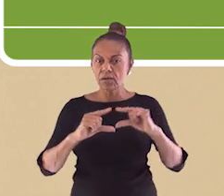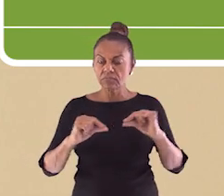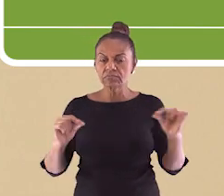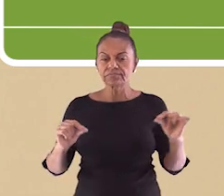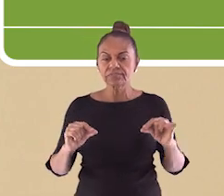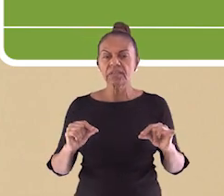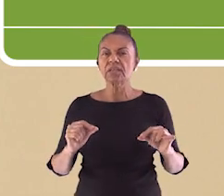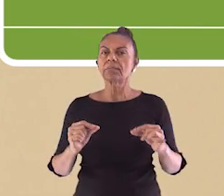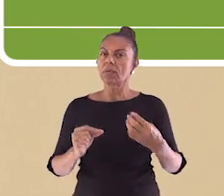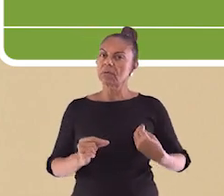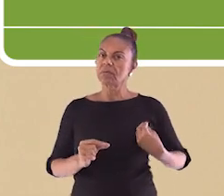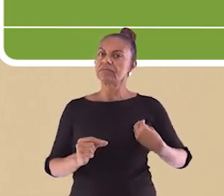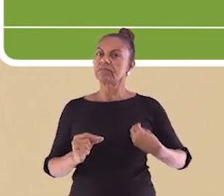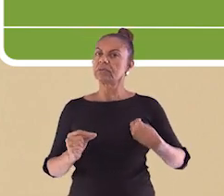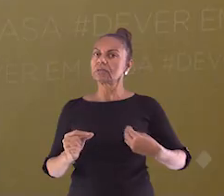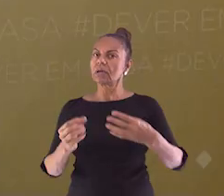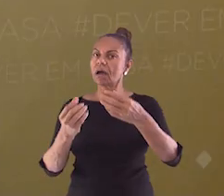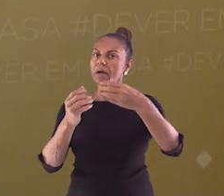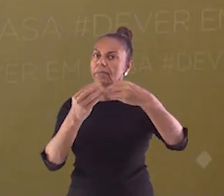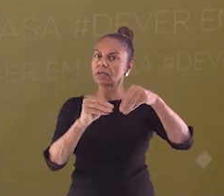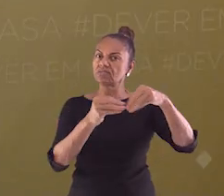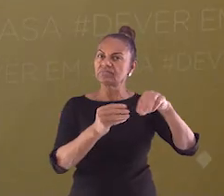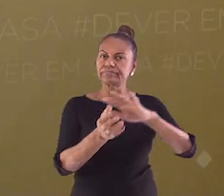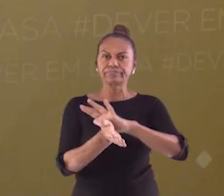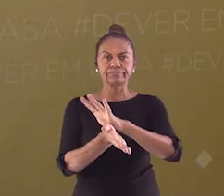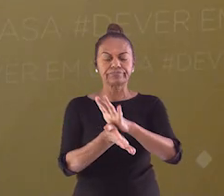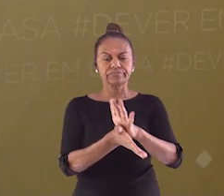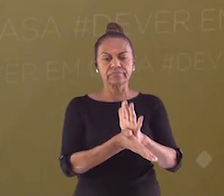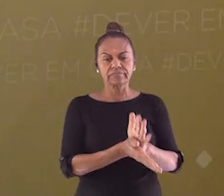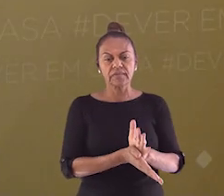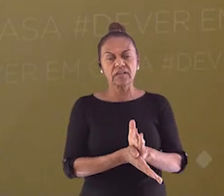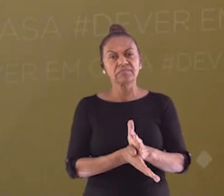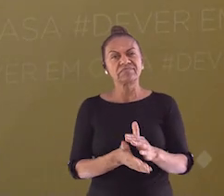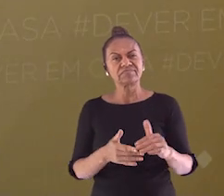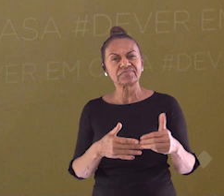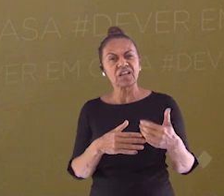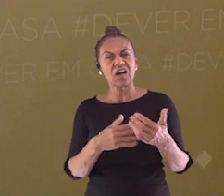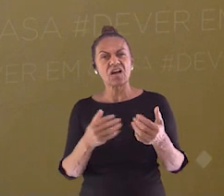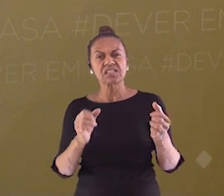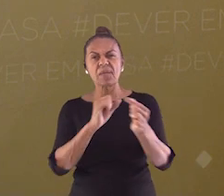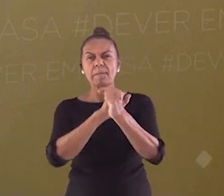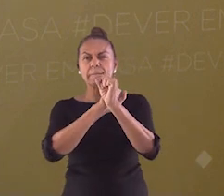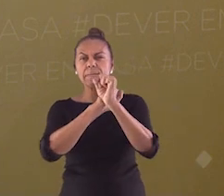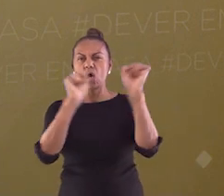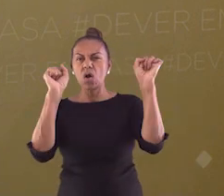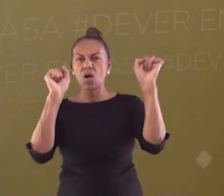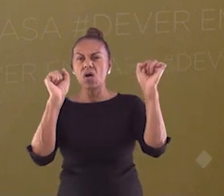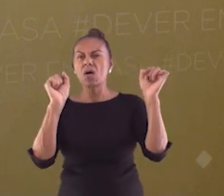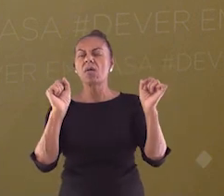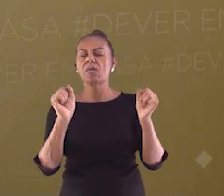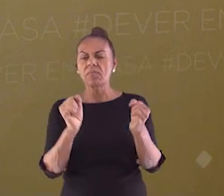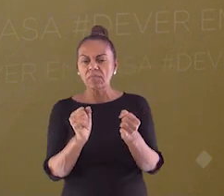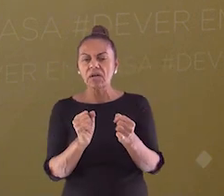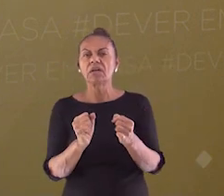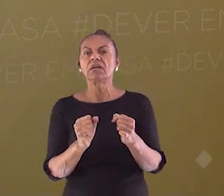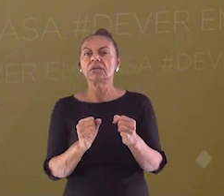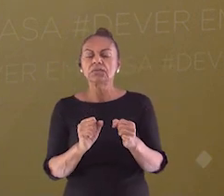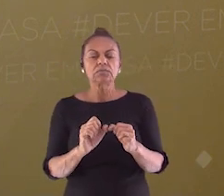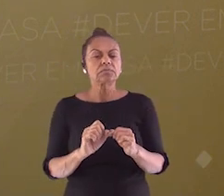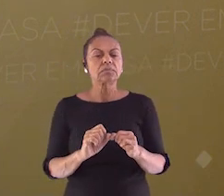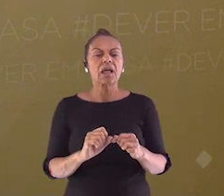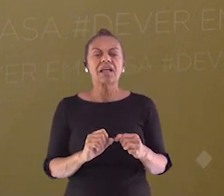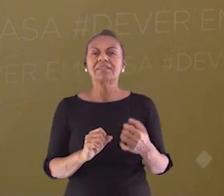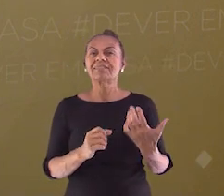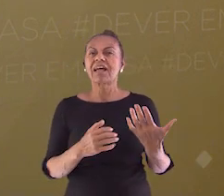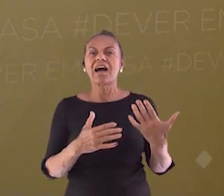prejudicar as formas de vida. Os efeitos da radiação das bombas atômicas e dos acidentes em usinas